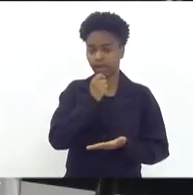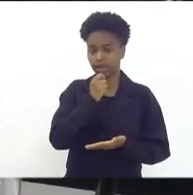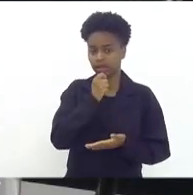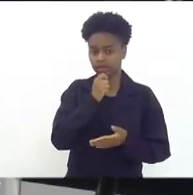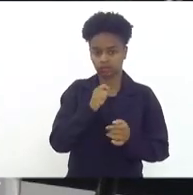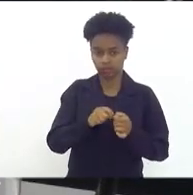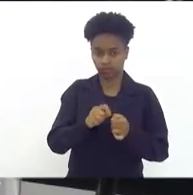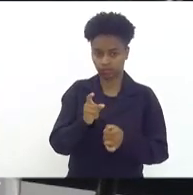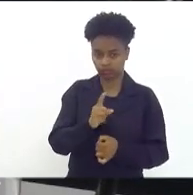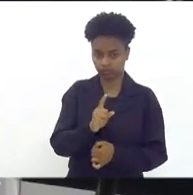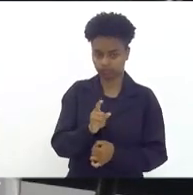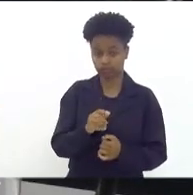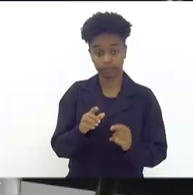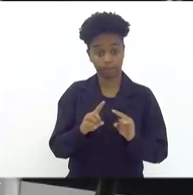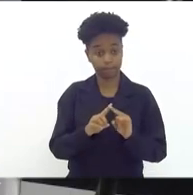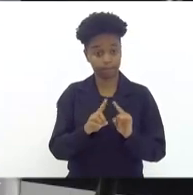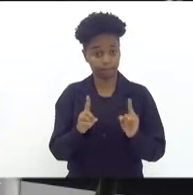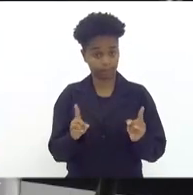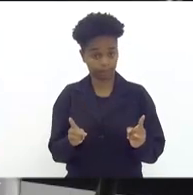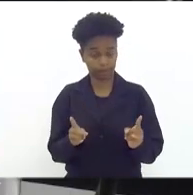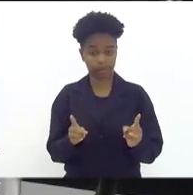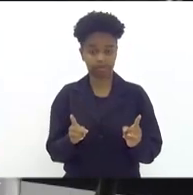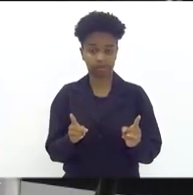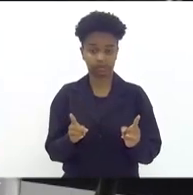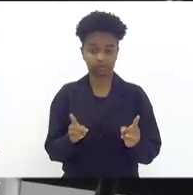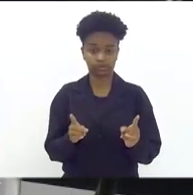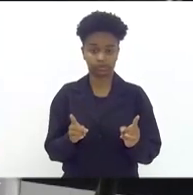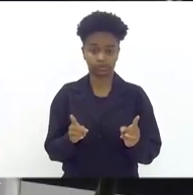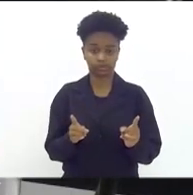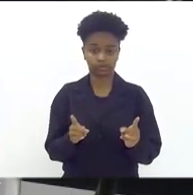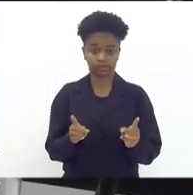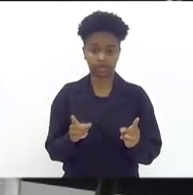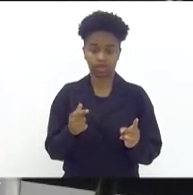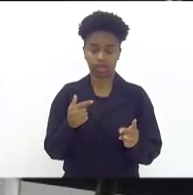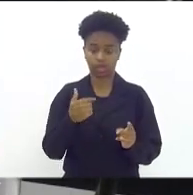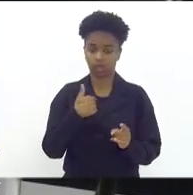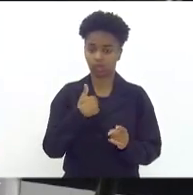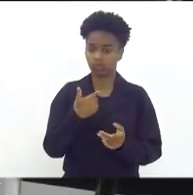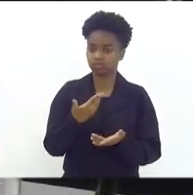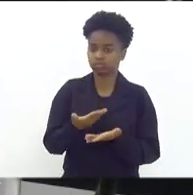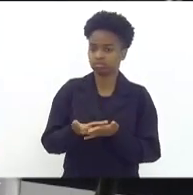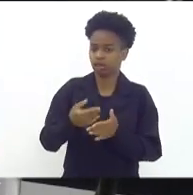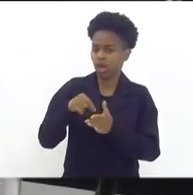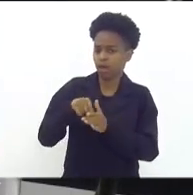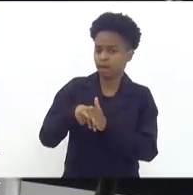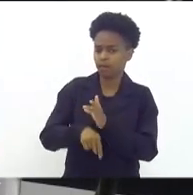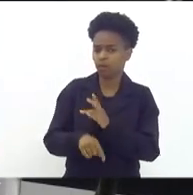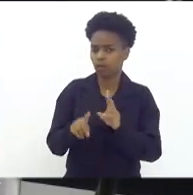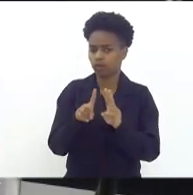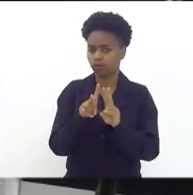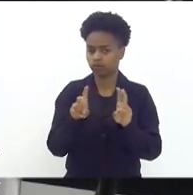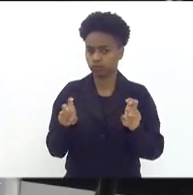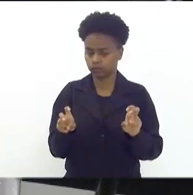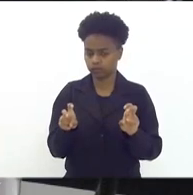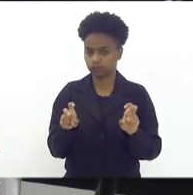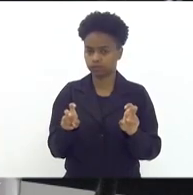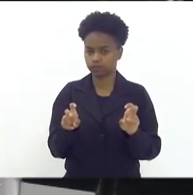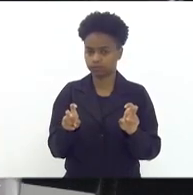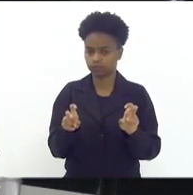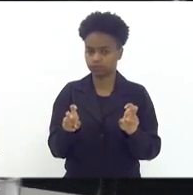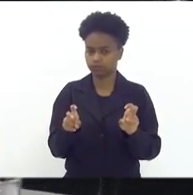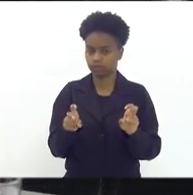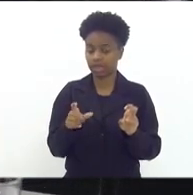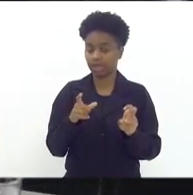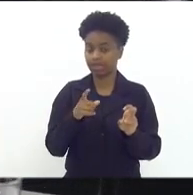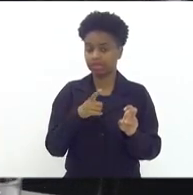porém eu tive me aprofundando no assunto e o que